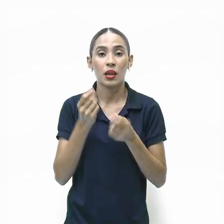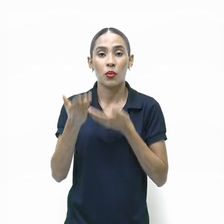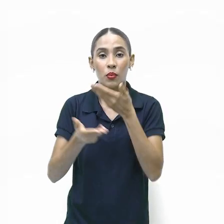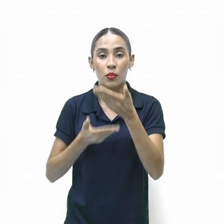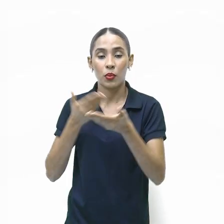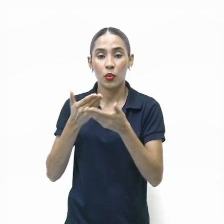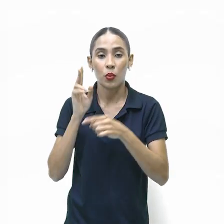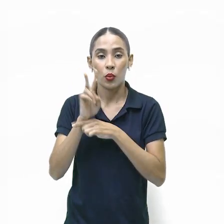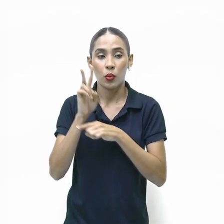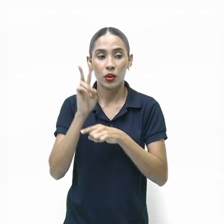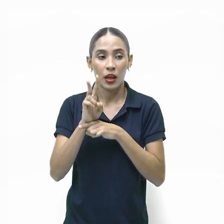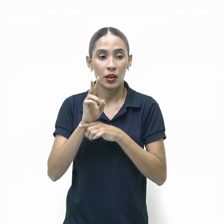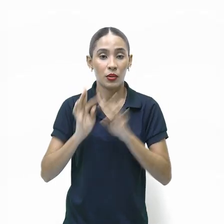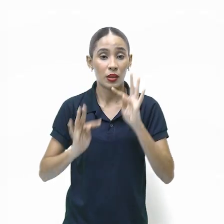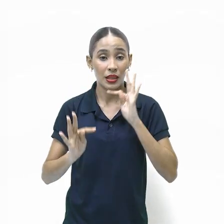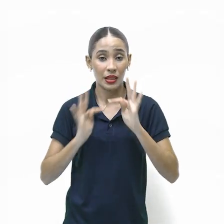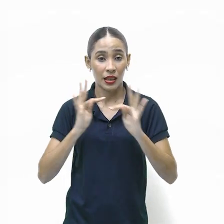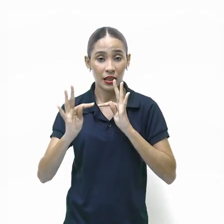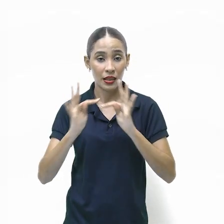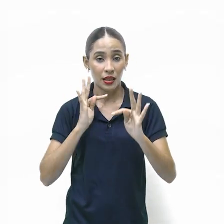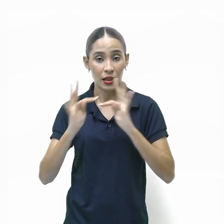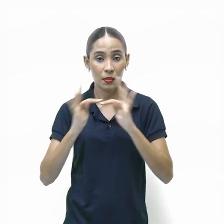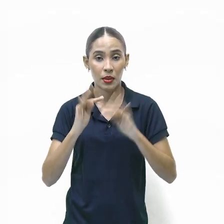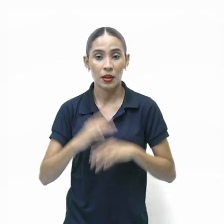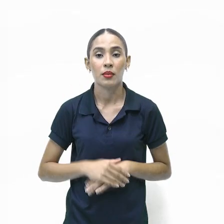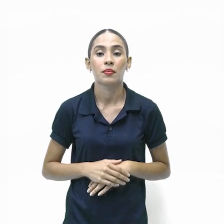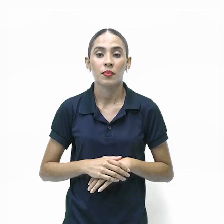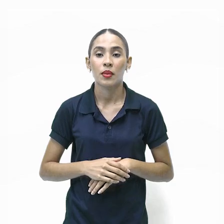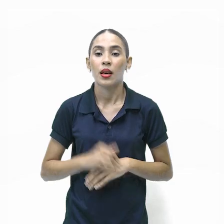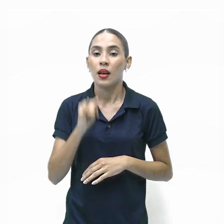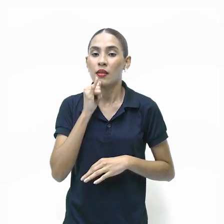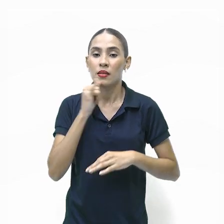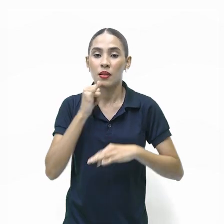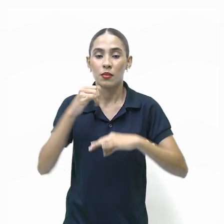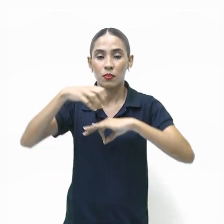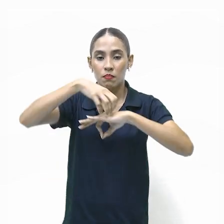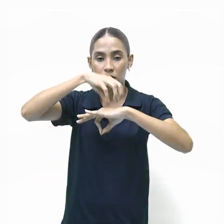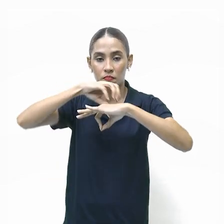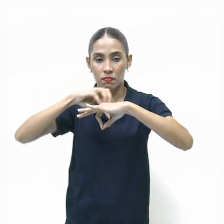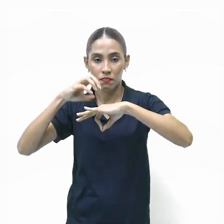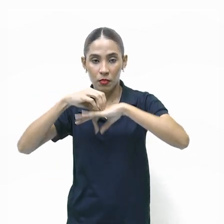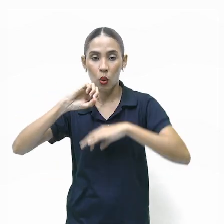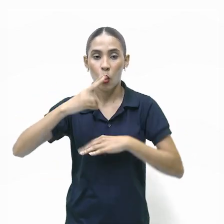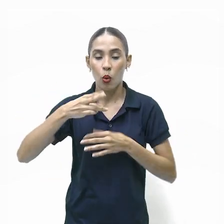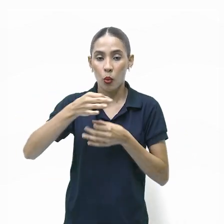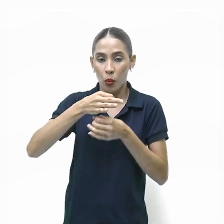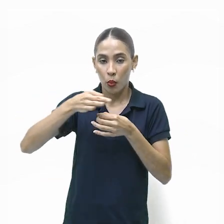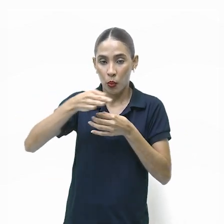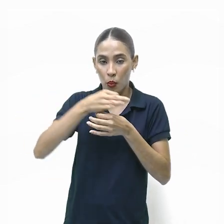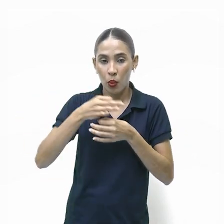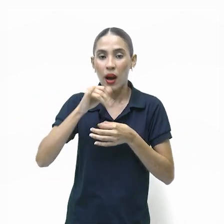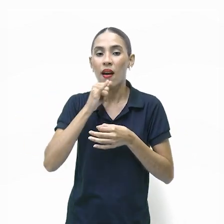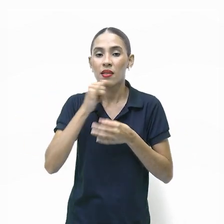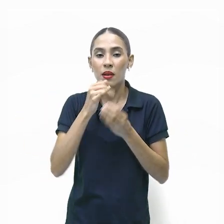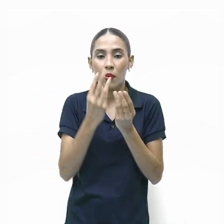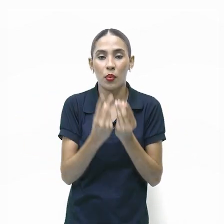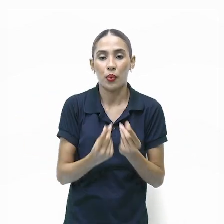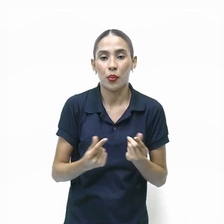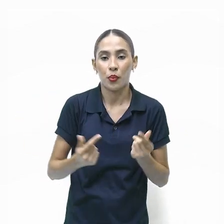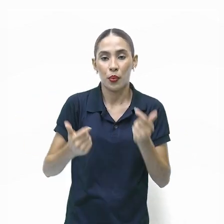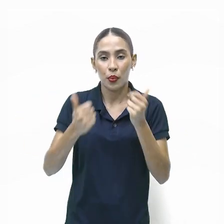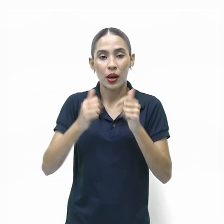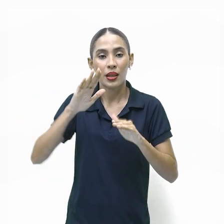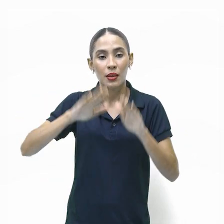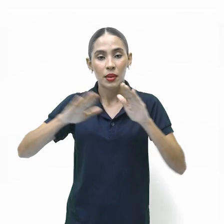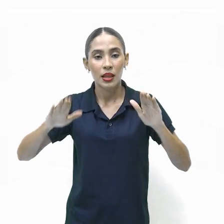tratamento. O tratamento das verrugas nas genitais e no ânus consiste na destruição das lesões.